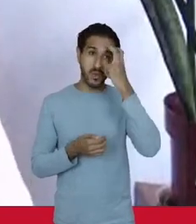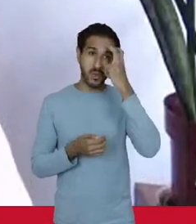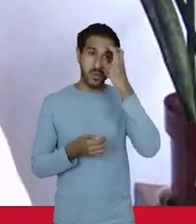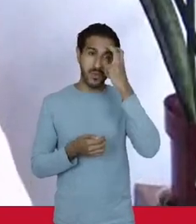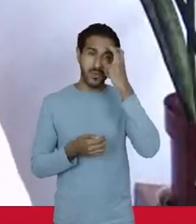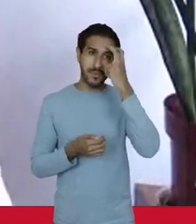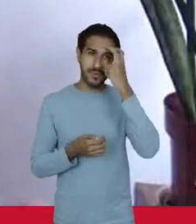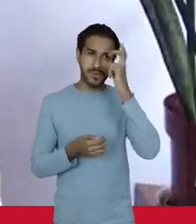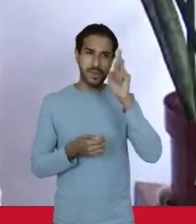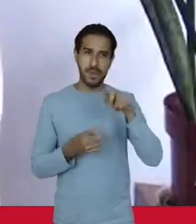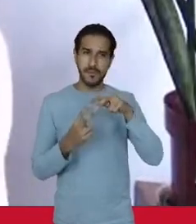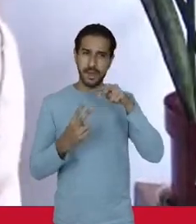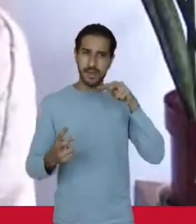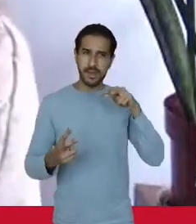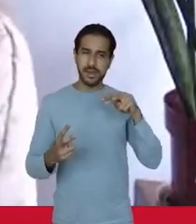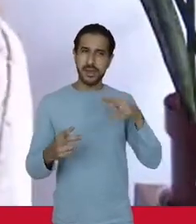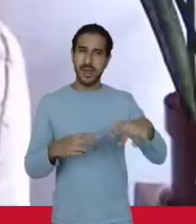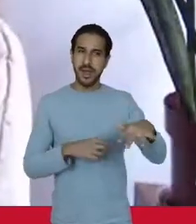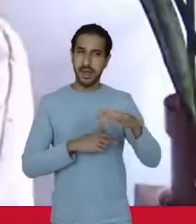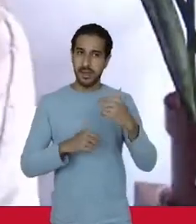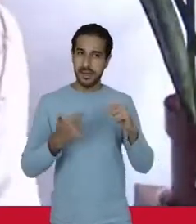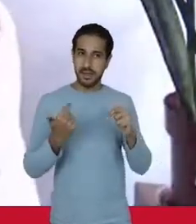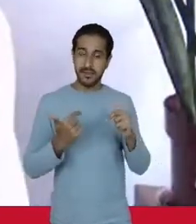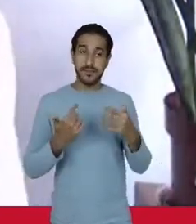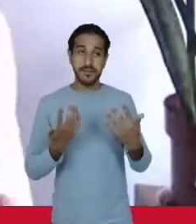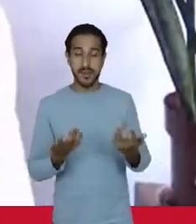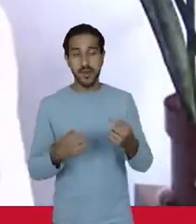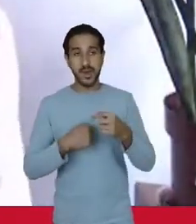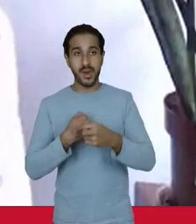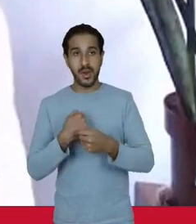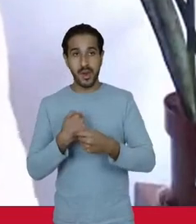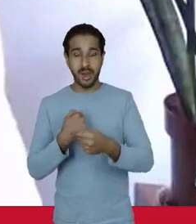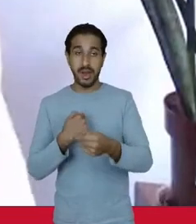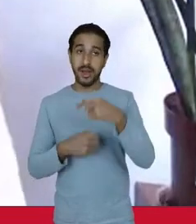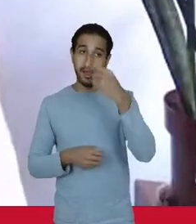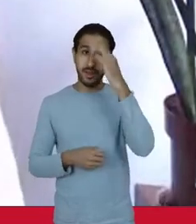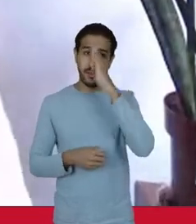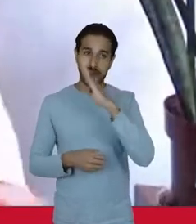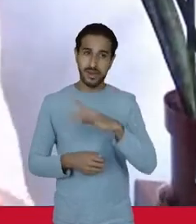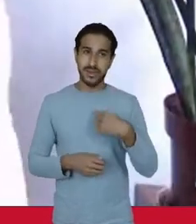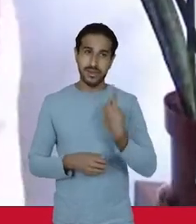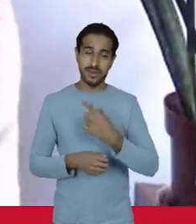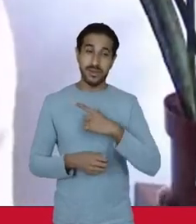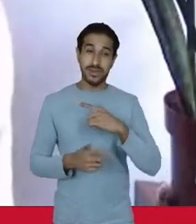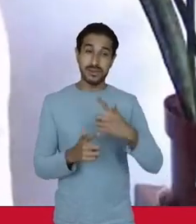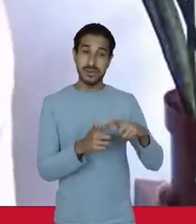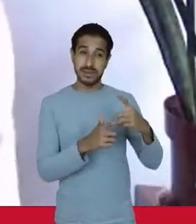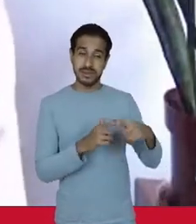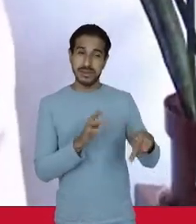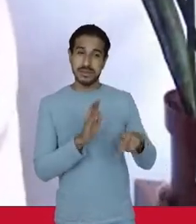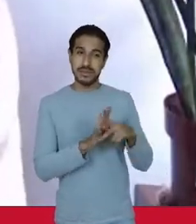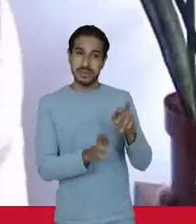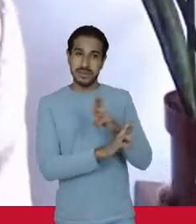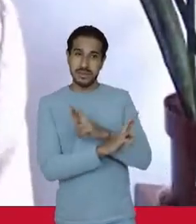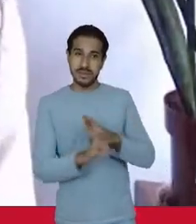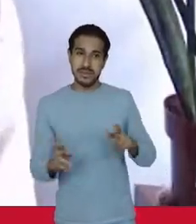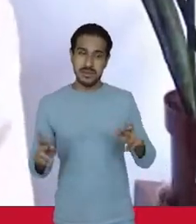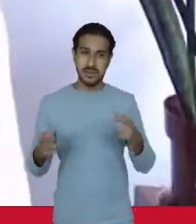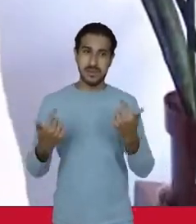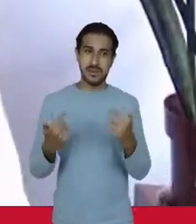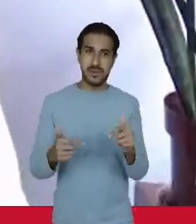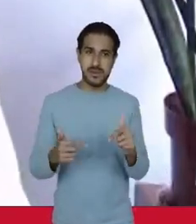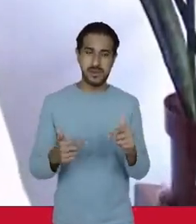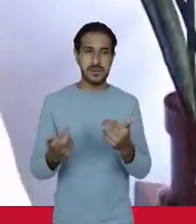cultura, né, como dimensão de trabalho. Então, num momento de Brasil, né, em que a gente tem uma crise nas relações do